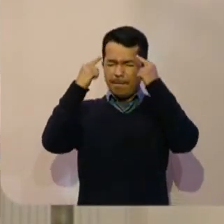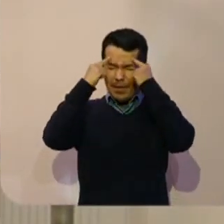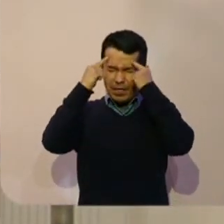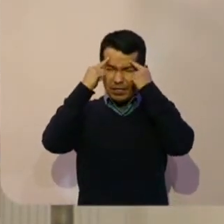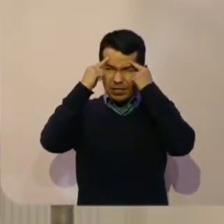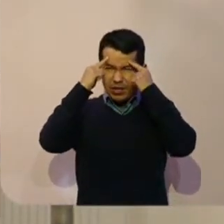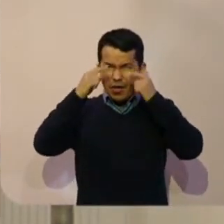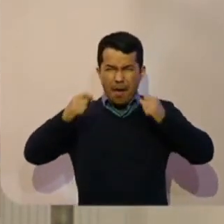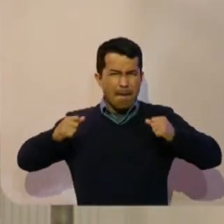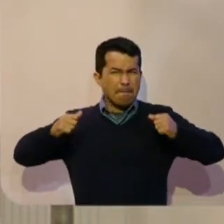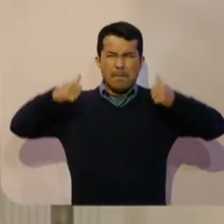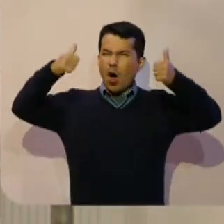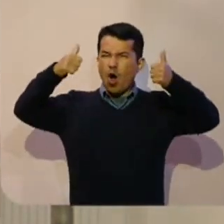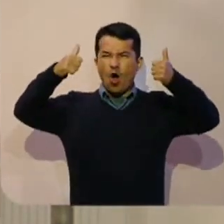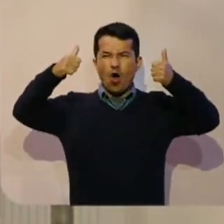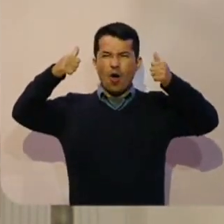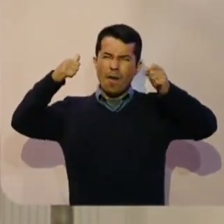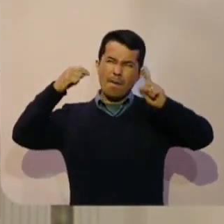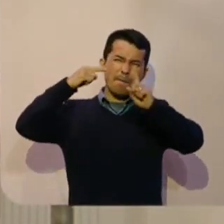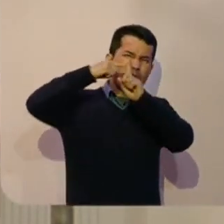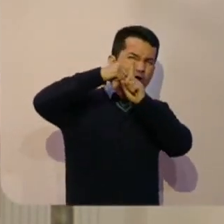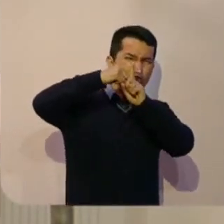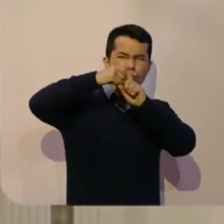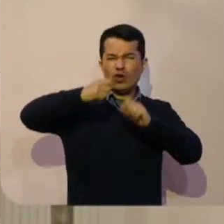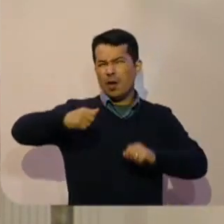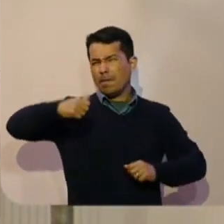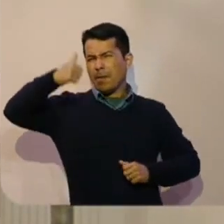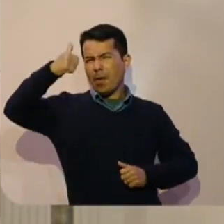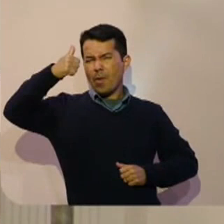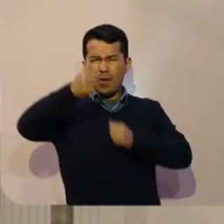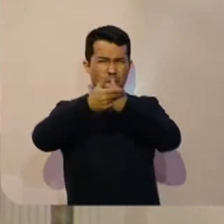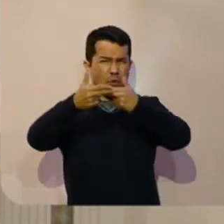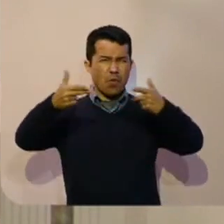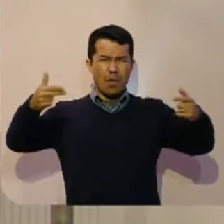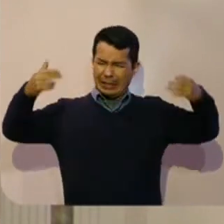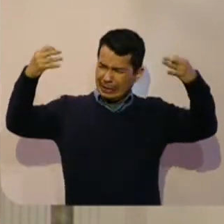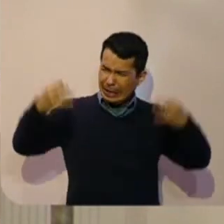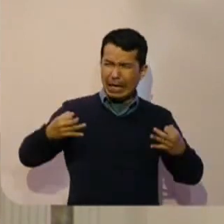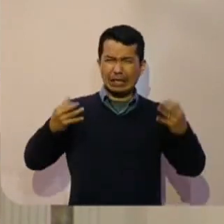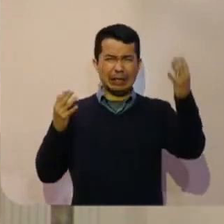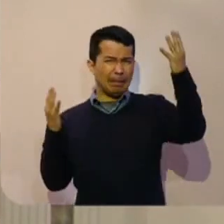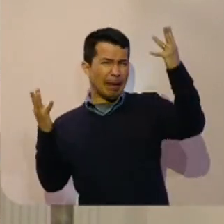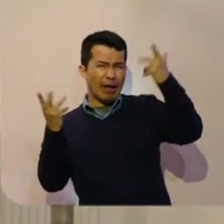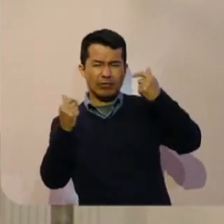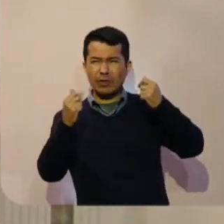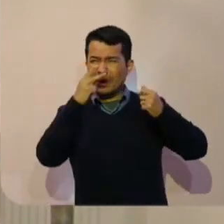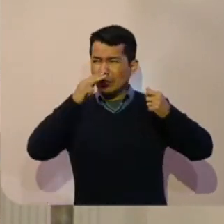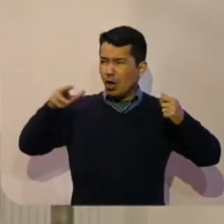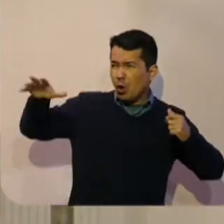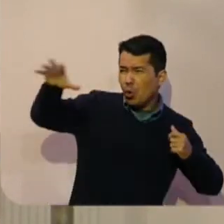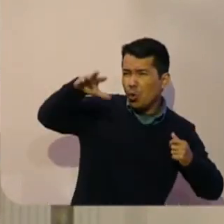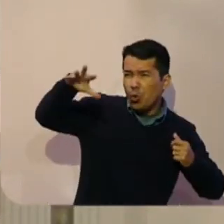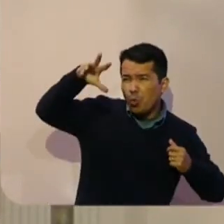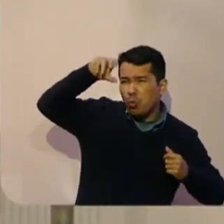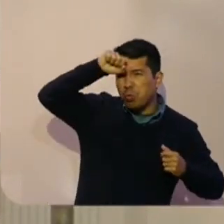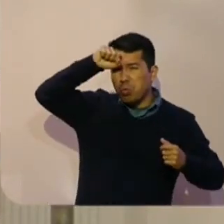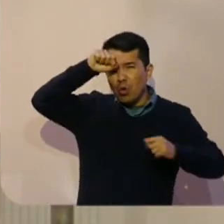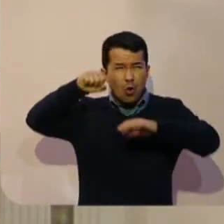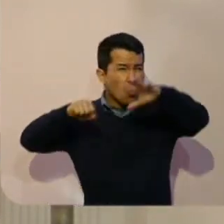constrói, permite, que de alguma maneira que nós possamos depender mais do Senhor e que